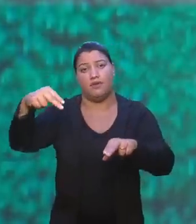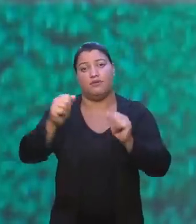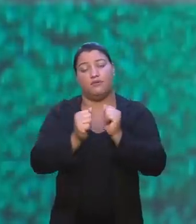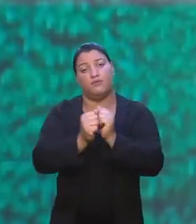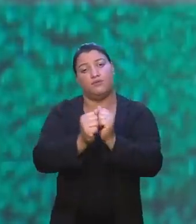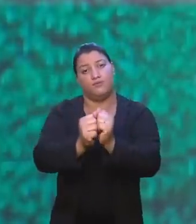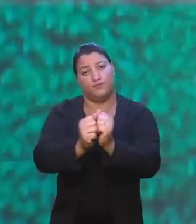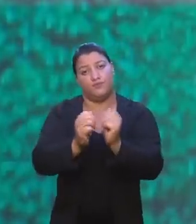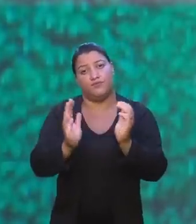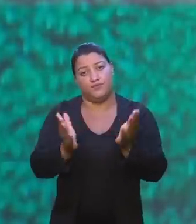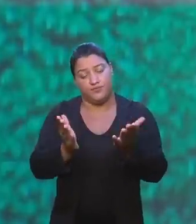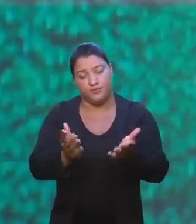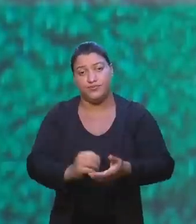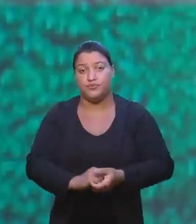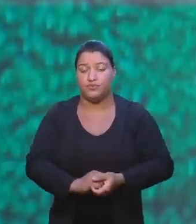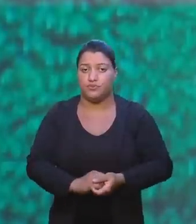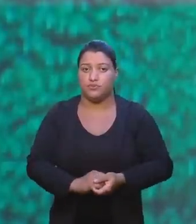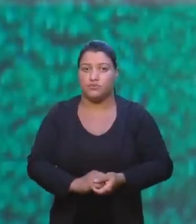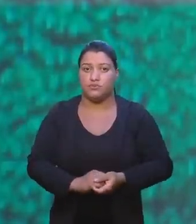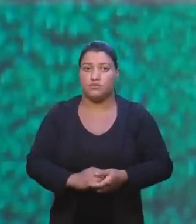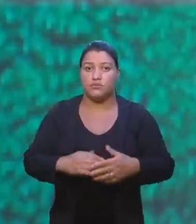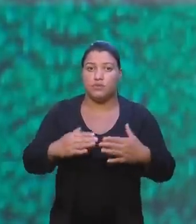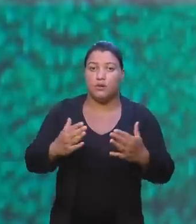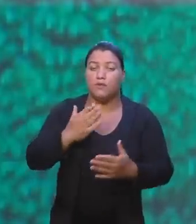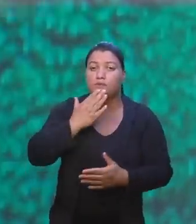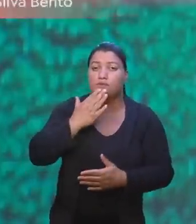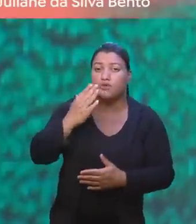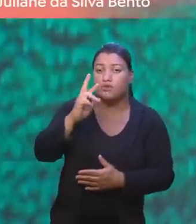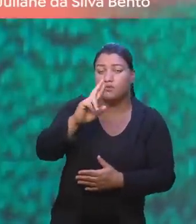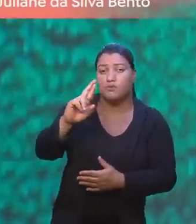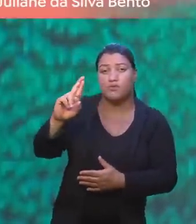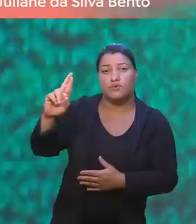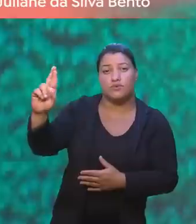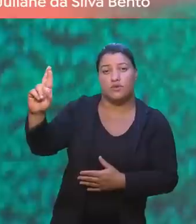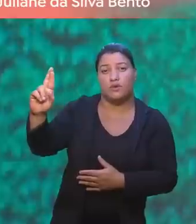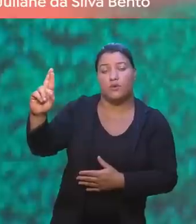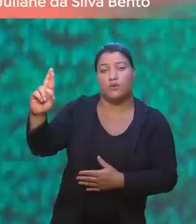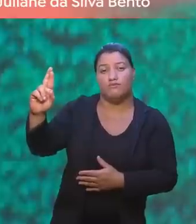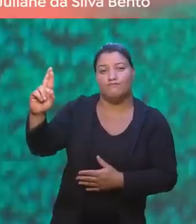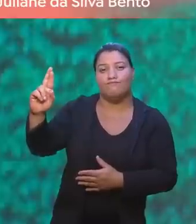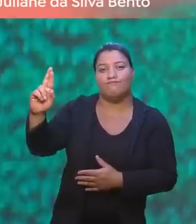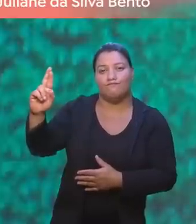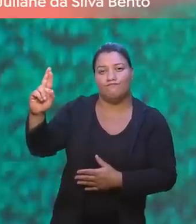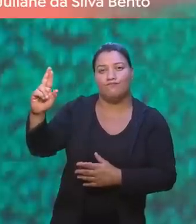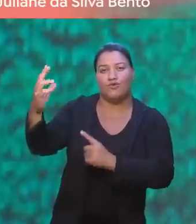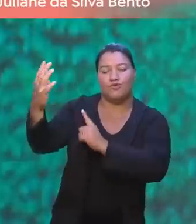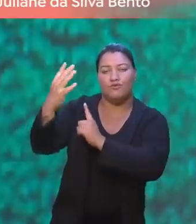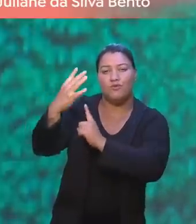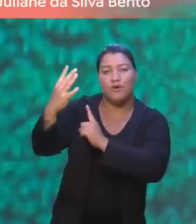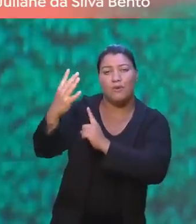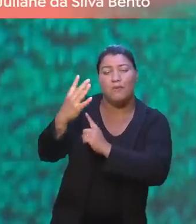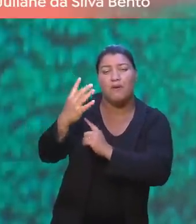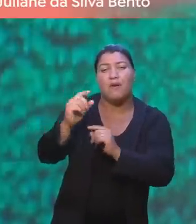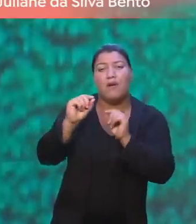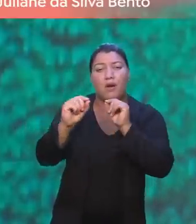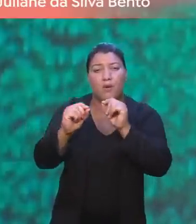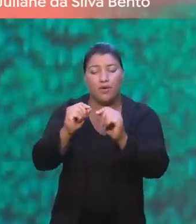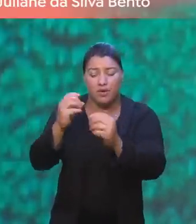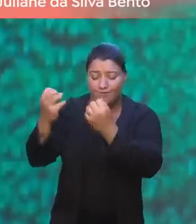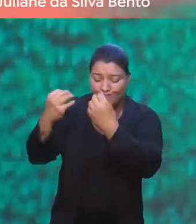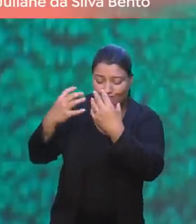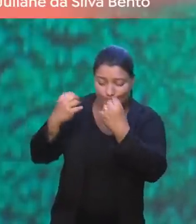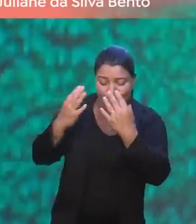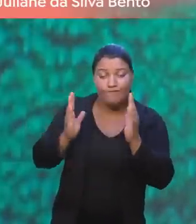atividades. Orienta-nos, Senhor, inspira-nos, para que os conhecimentos aqui